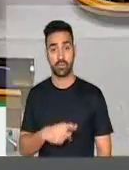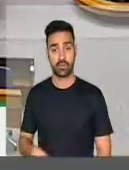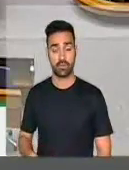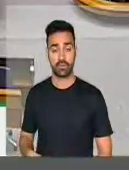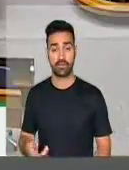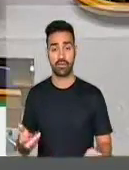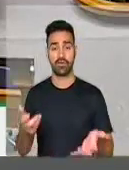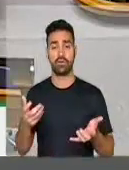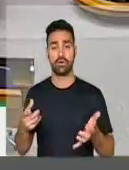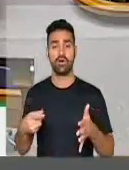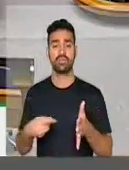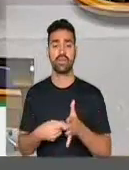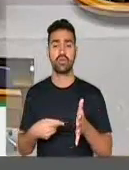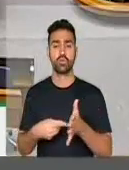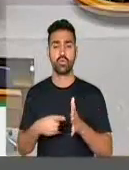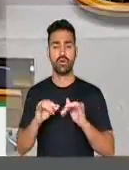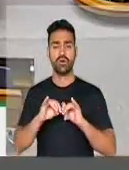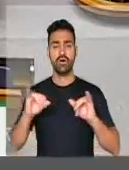uma denúncia